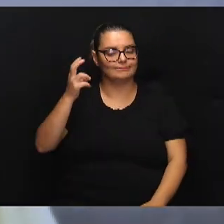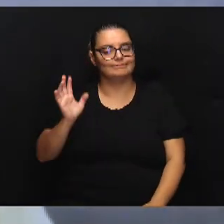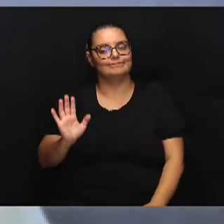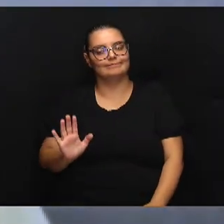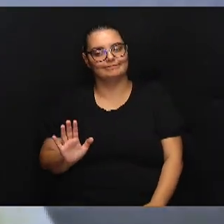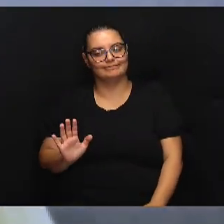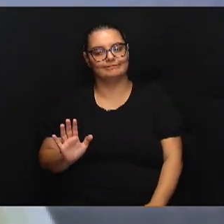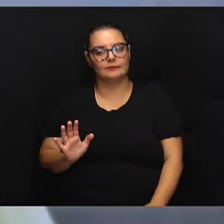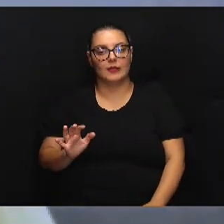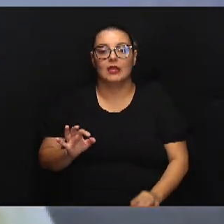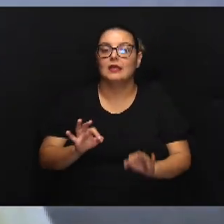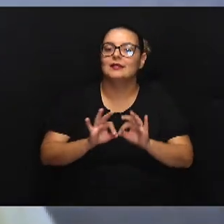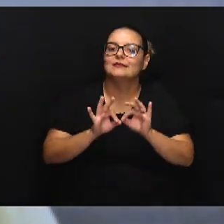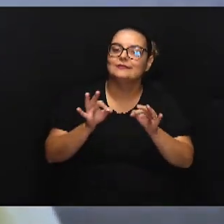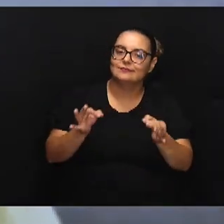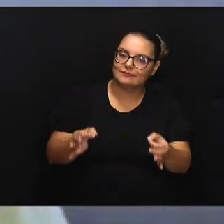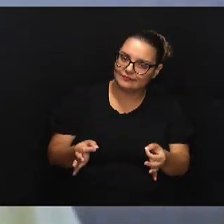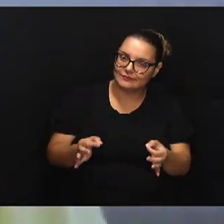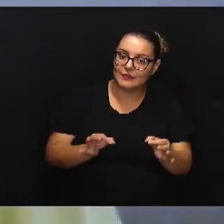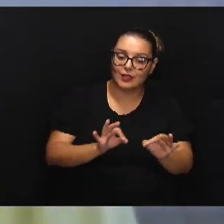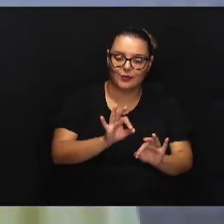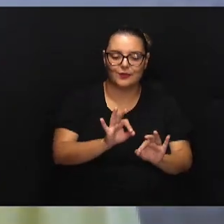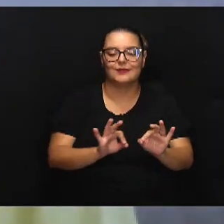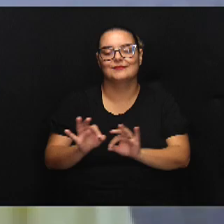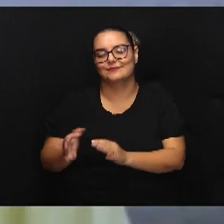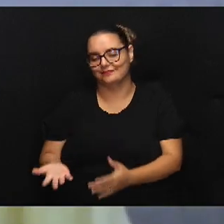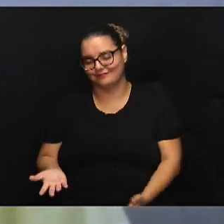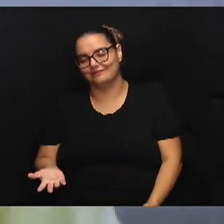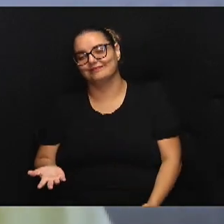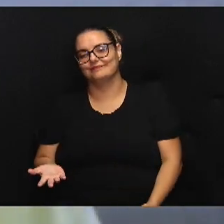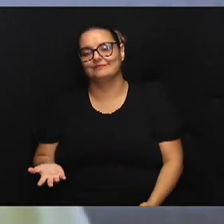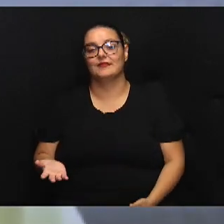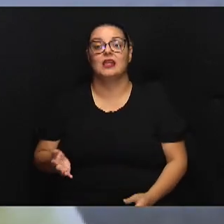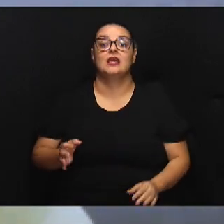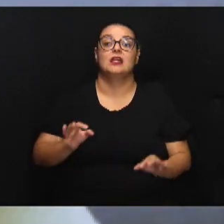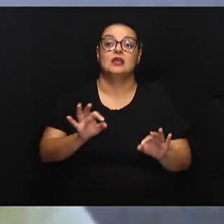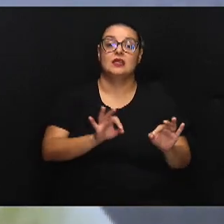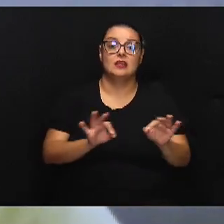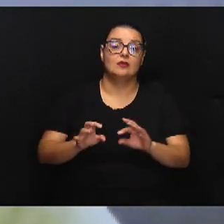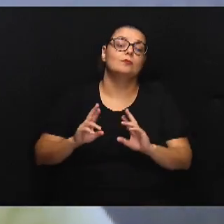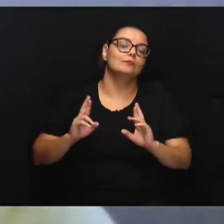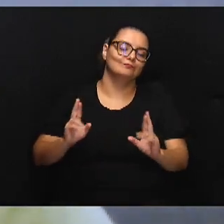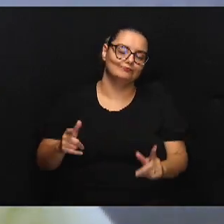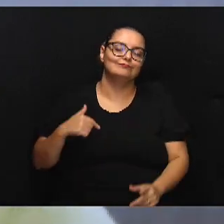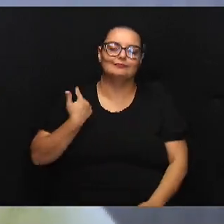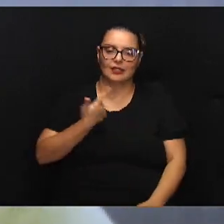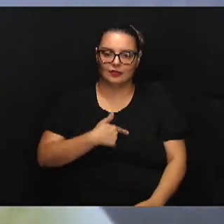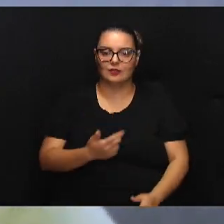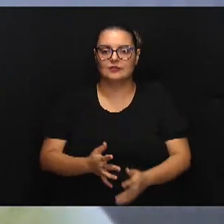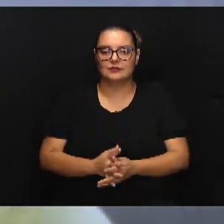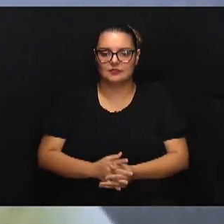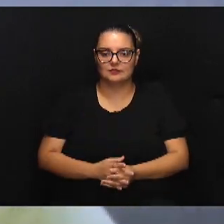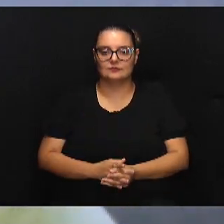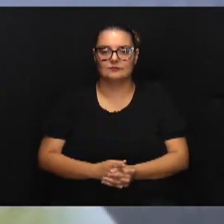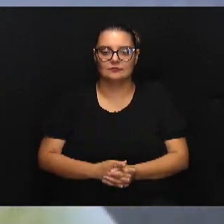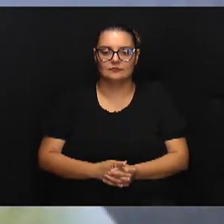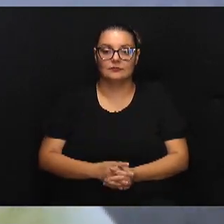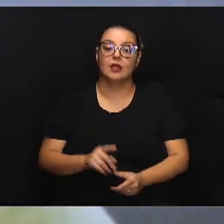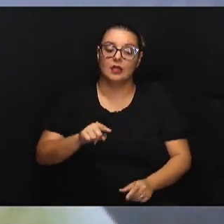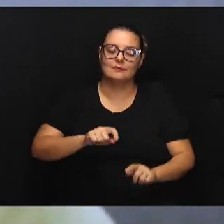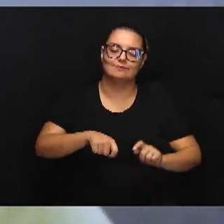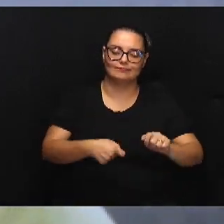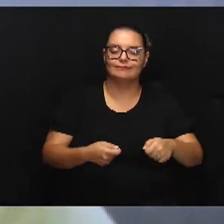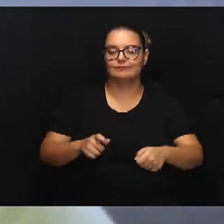ele simplesmente está organizando. E a organização dele é diferente da nossa. Então, esses são os sinais